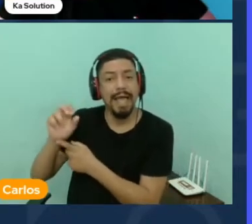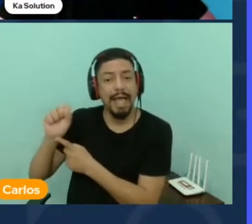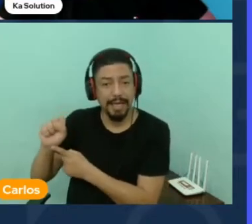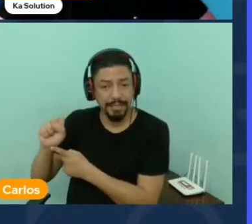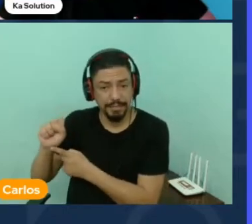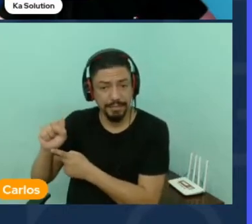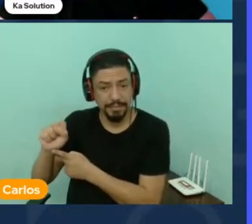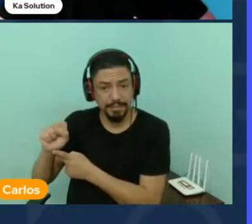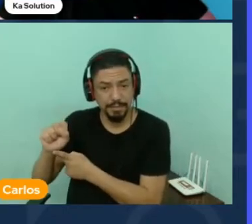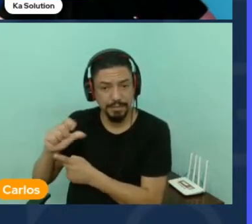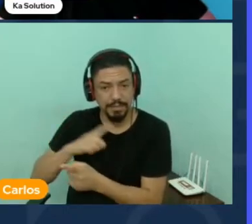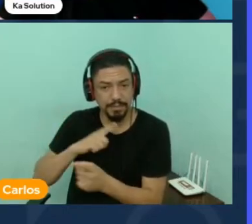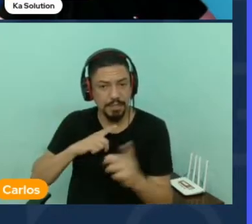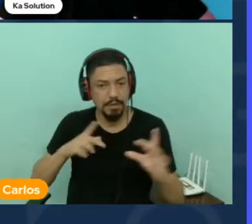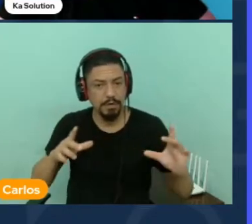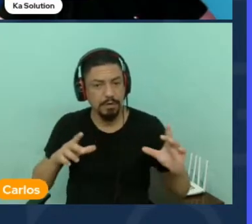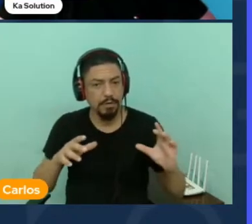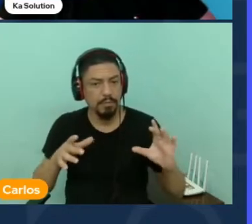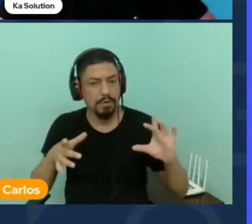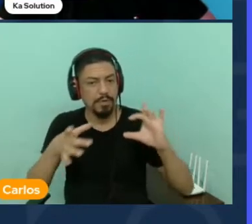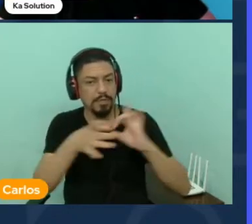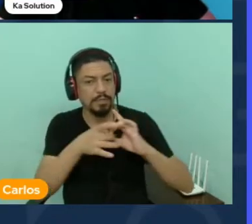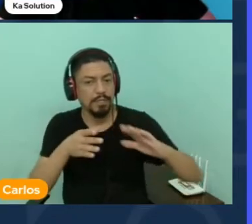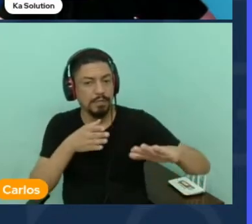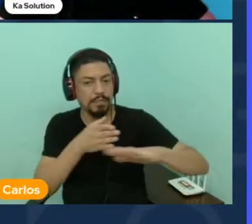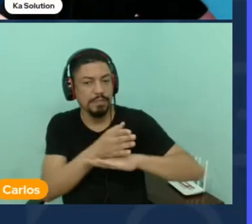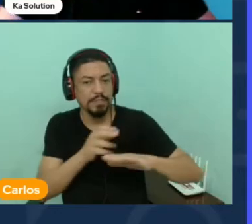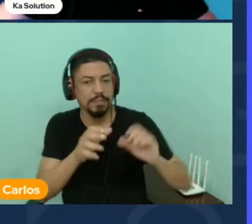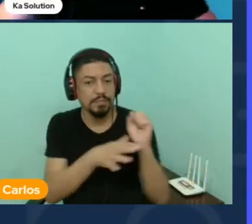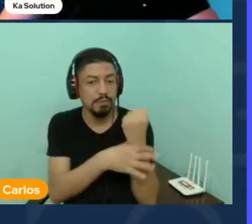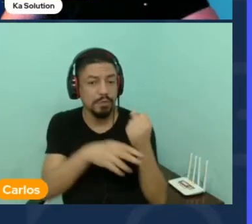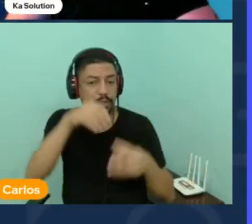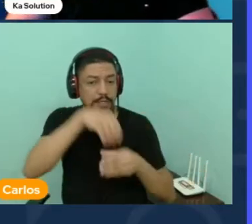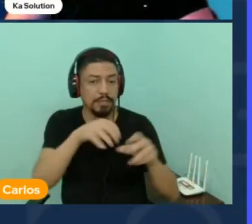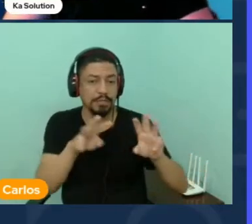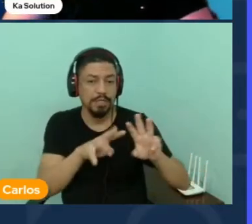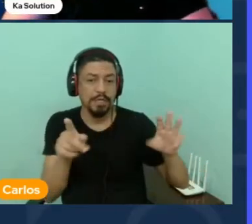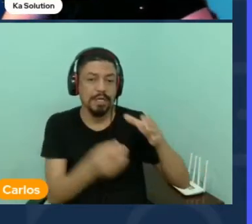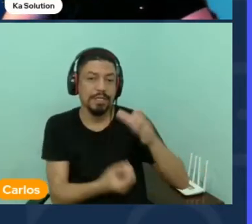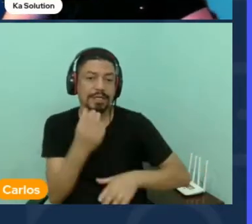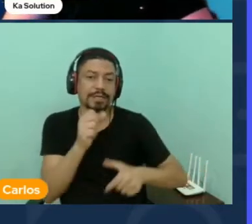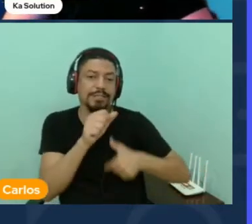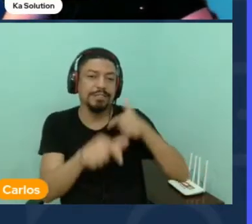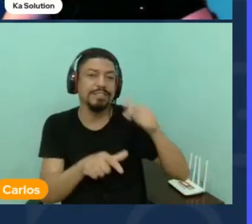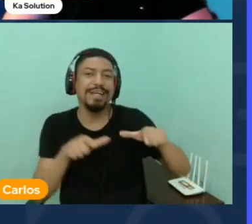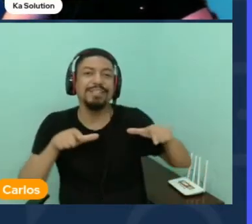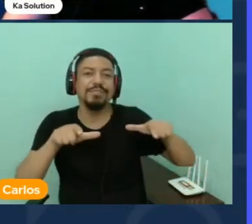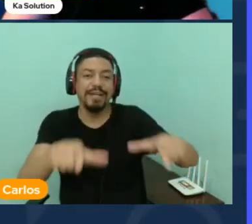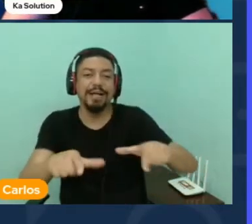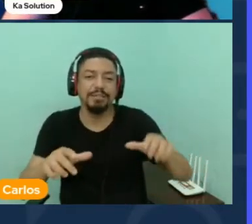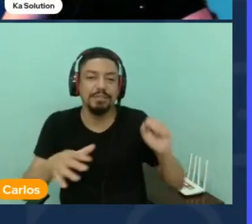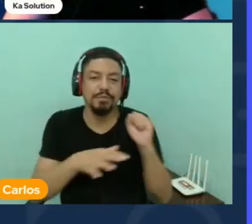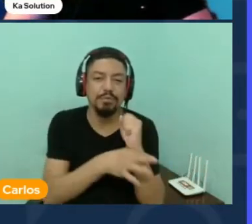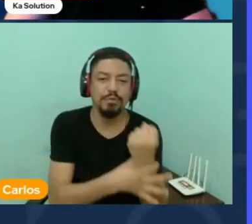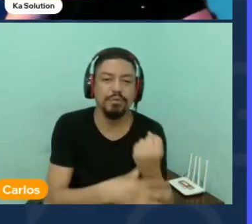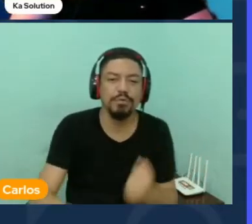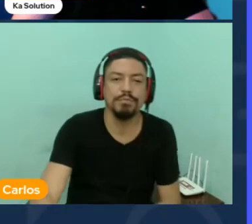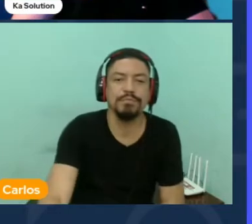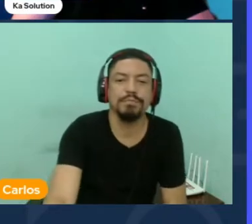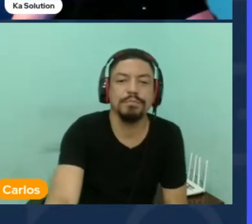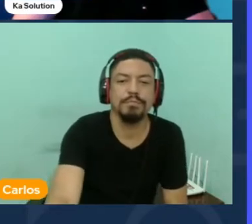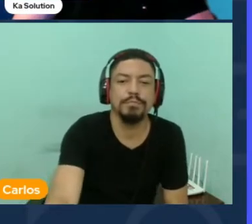HTTPS, uma conexão segura no meu site, é ele que vai gerar esse certificado seguro aqui para mim. De novo, de